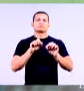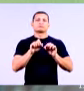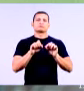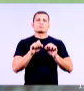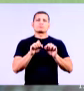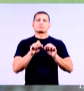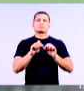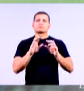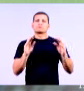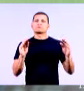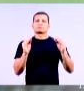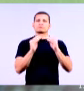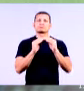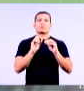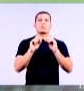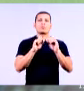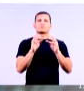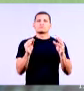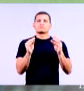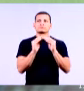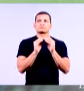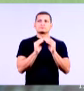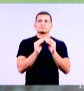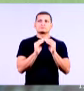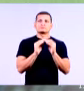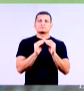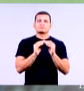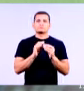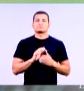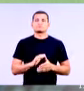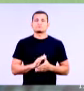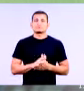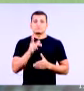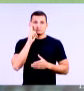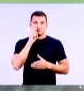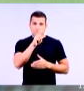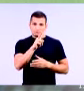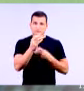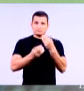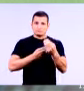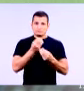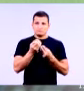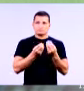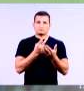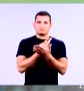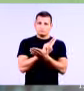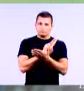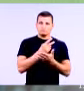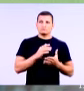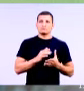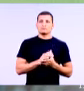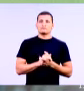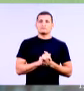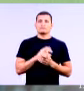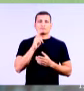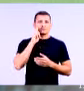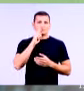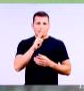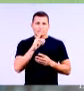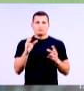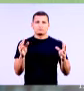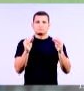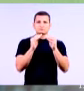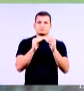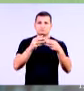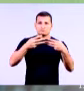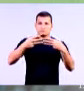O que é essa convergência? Nós vamos então mostrar o seguinte. A convergência de redes, ela é basicamente o